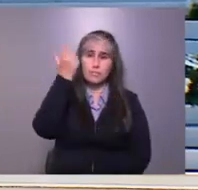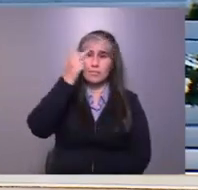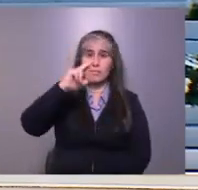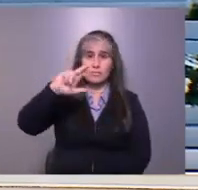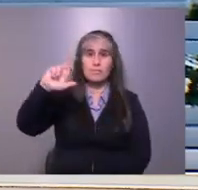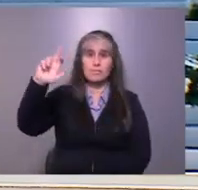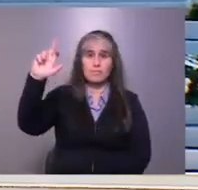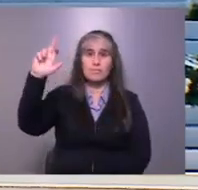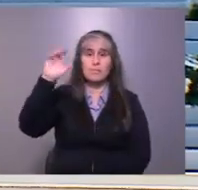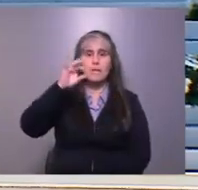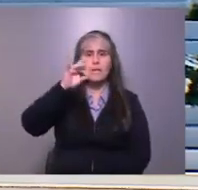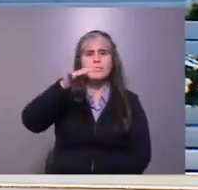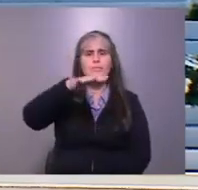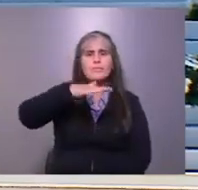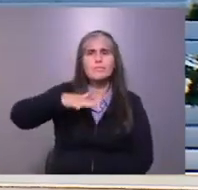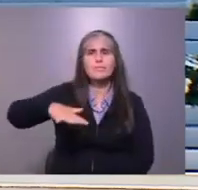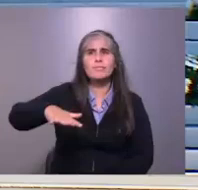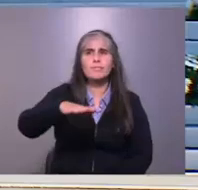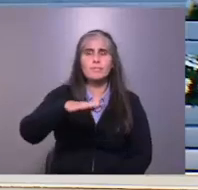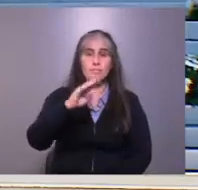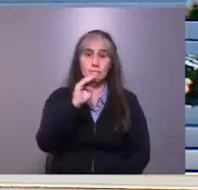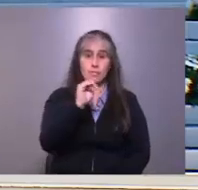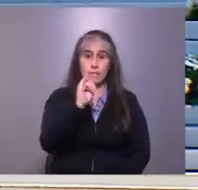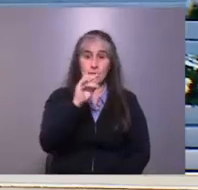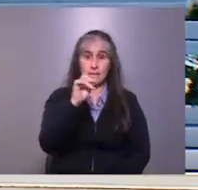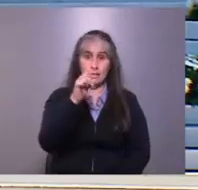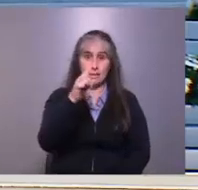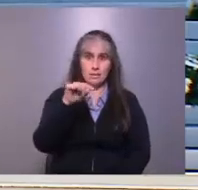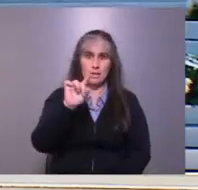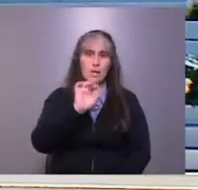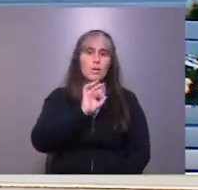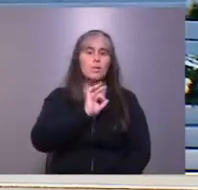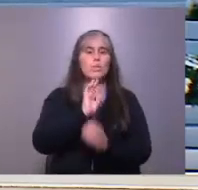eternamente. O teu Deus, ó